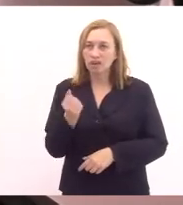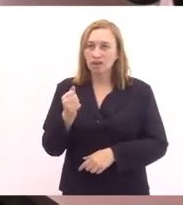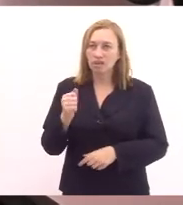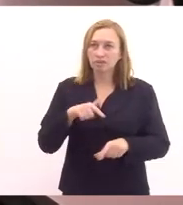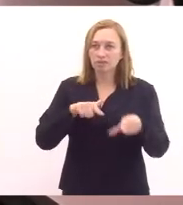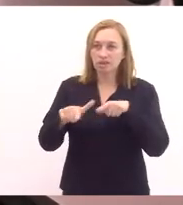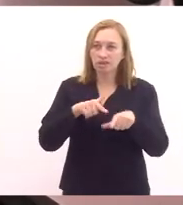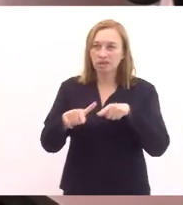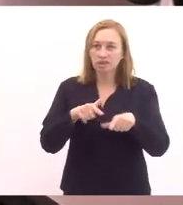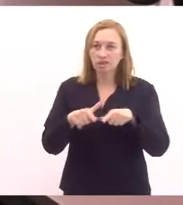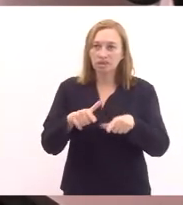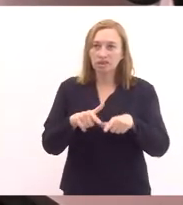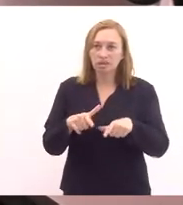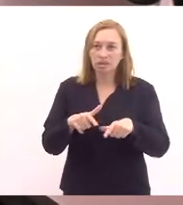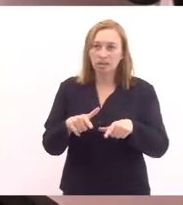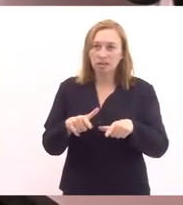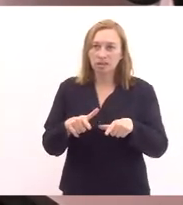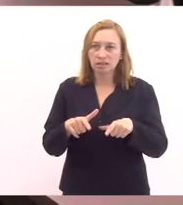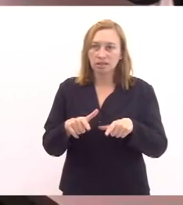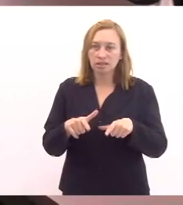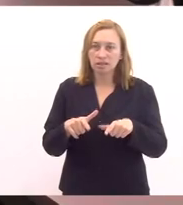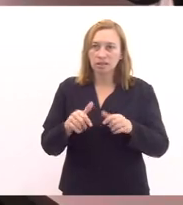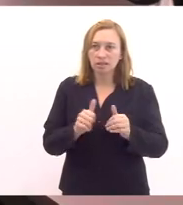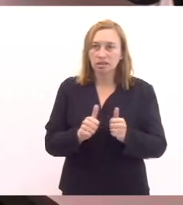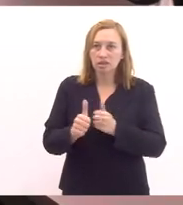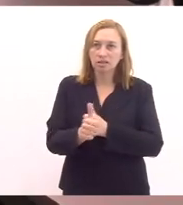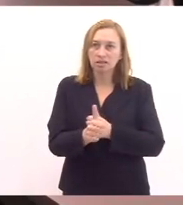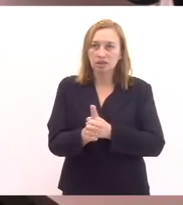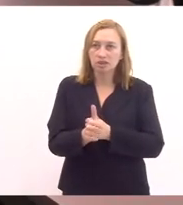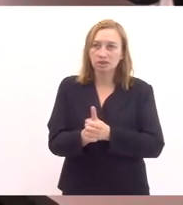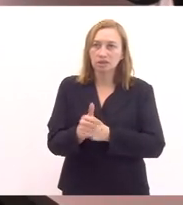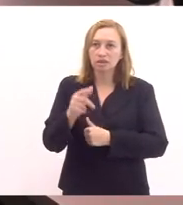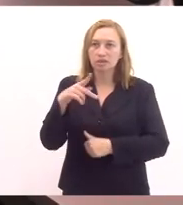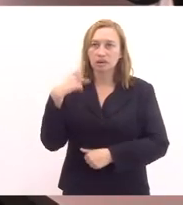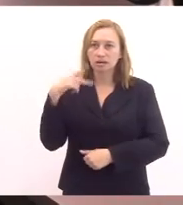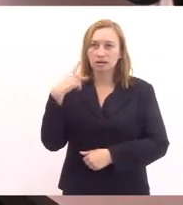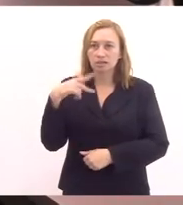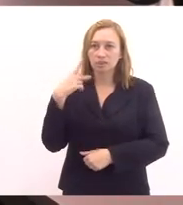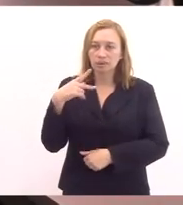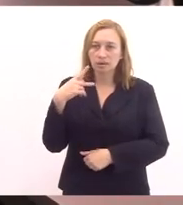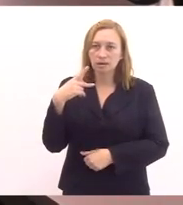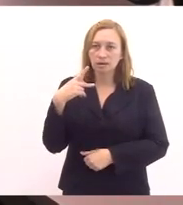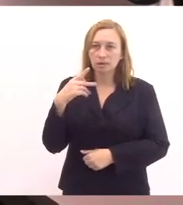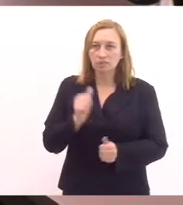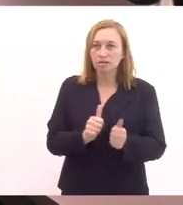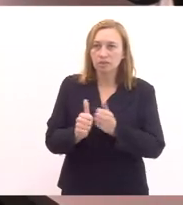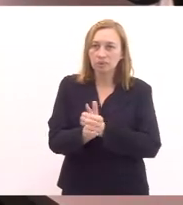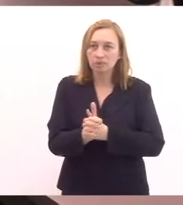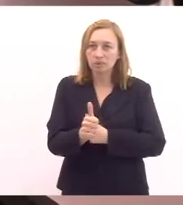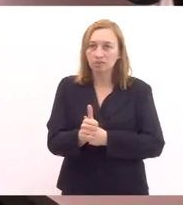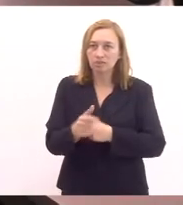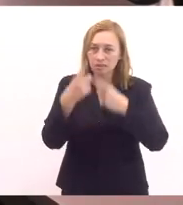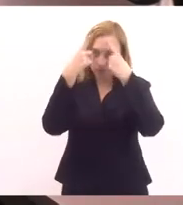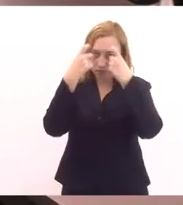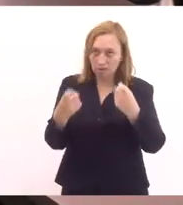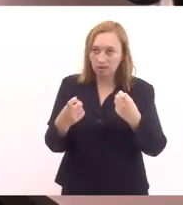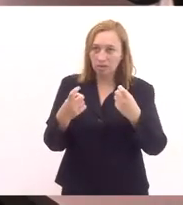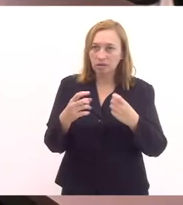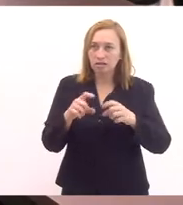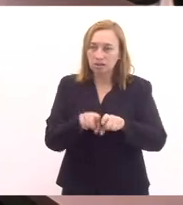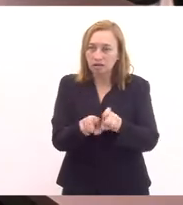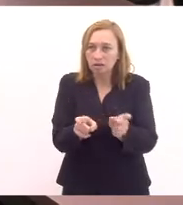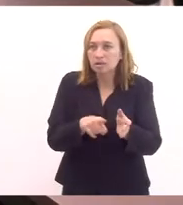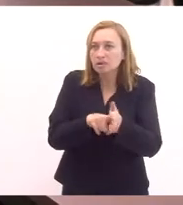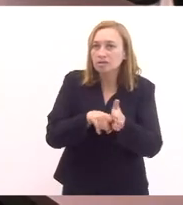né que a gente está lançando Frente a Frente parlamentar né para o enfrentamento à violência obstétrica